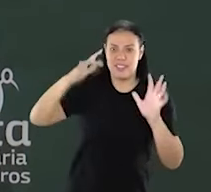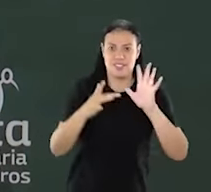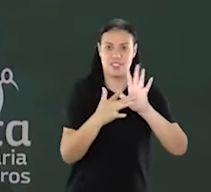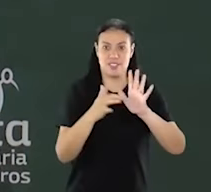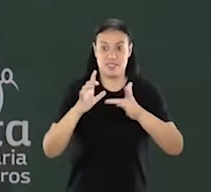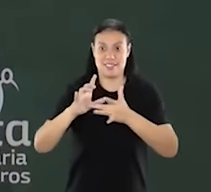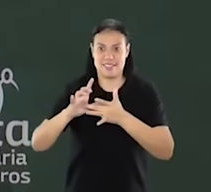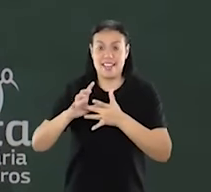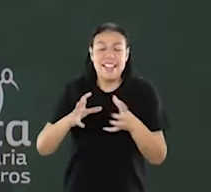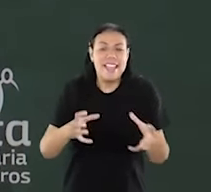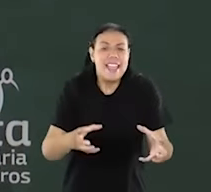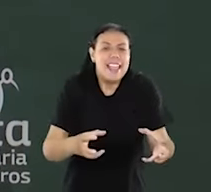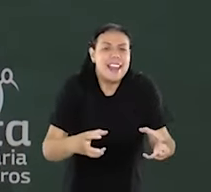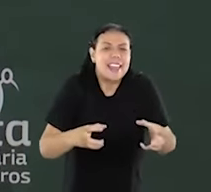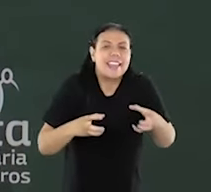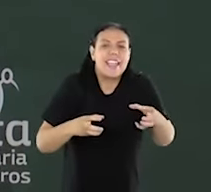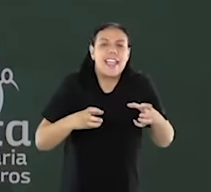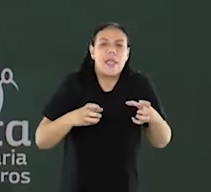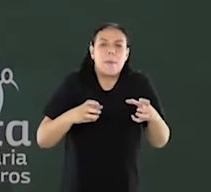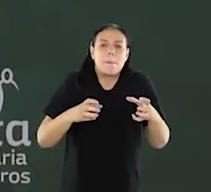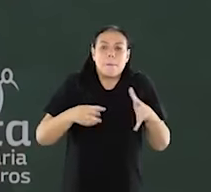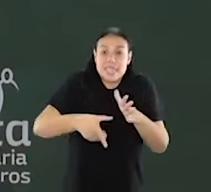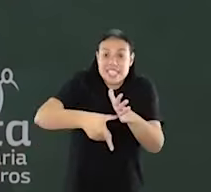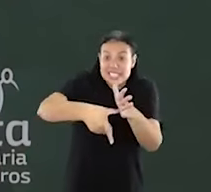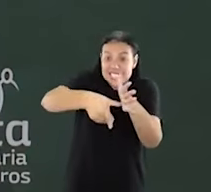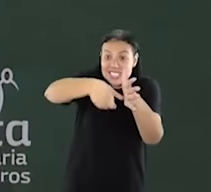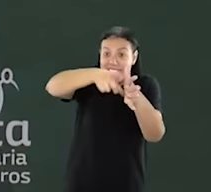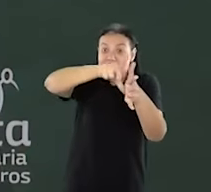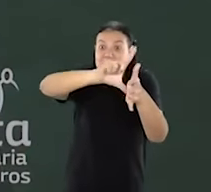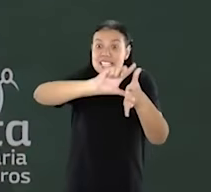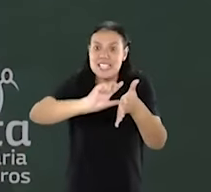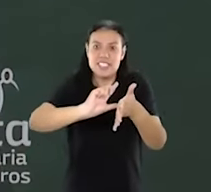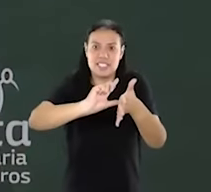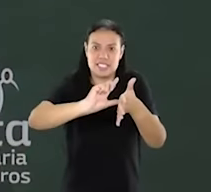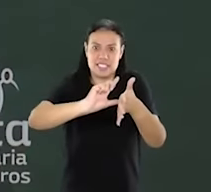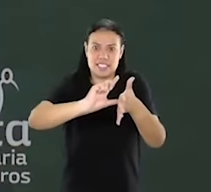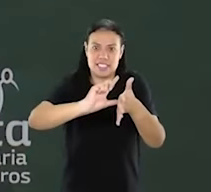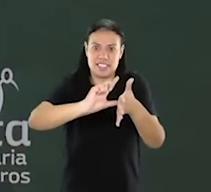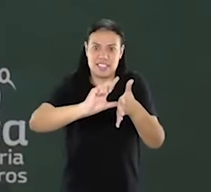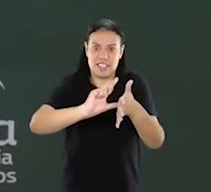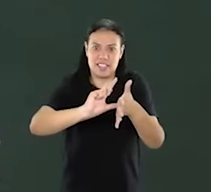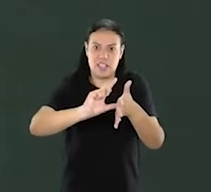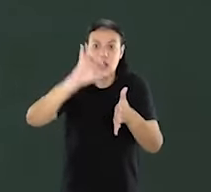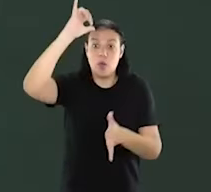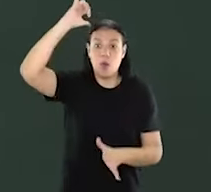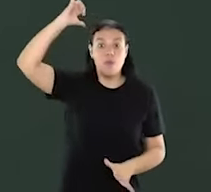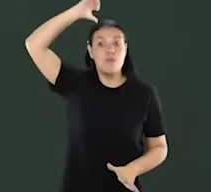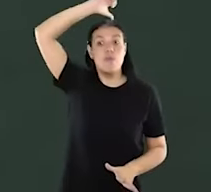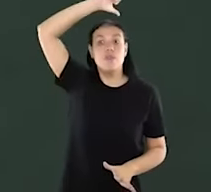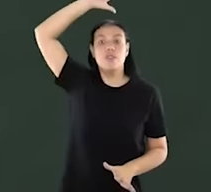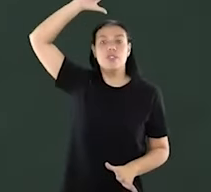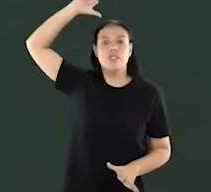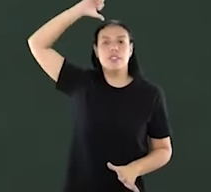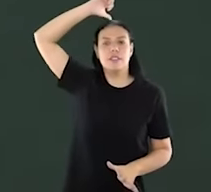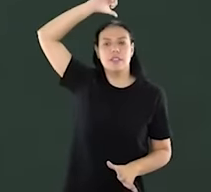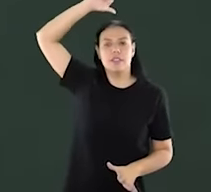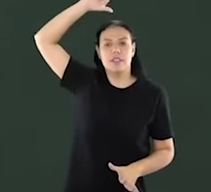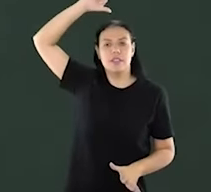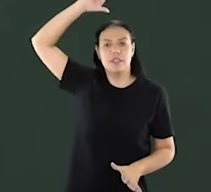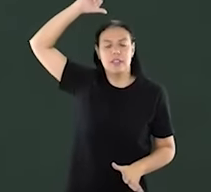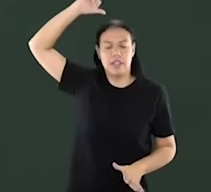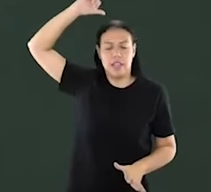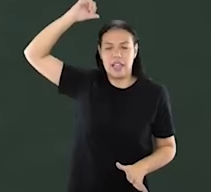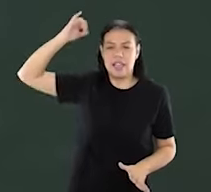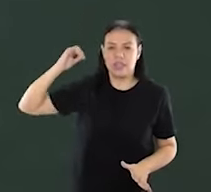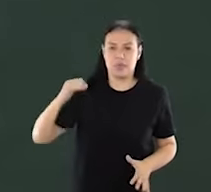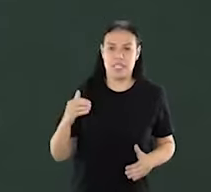Ela quer antecipar para ungir Jesus para sua sepultura.